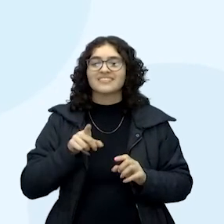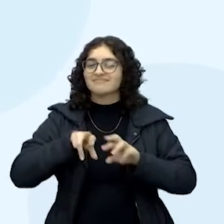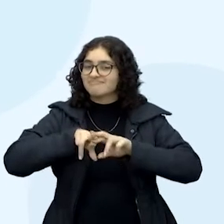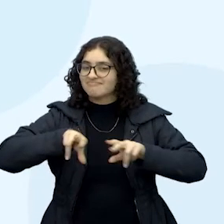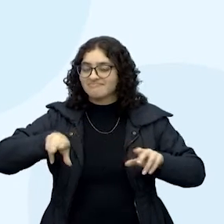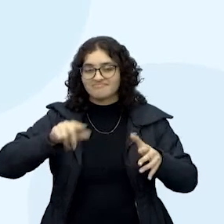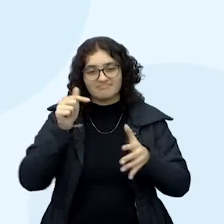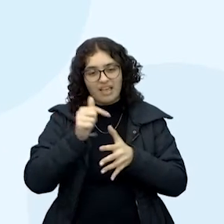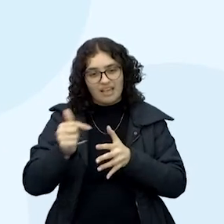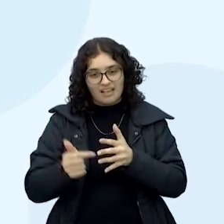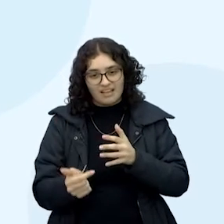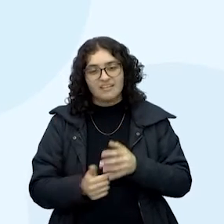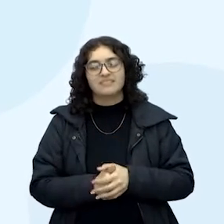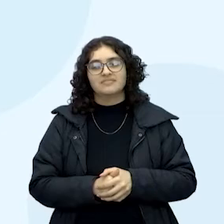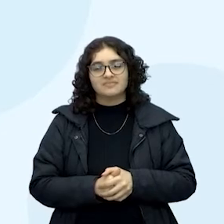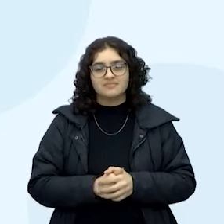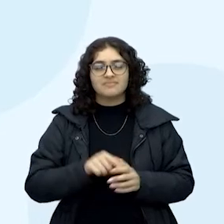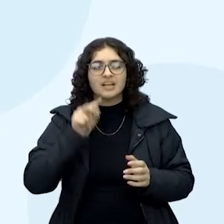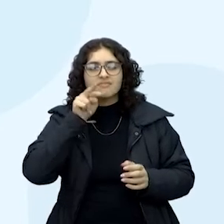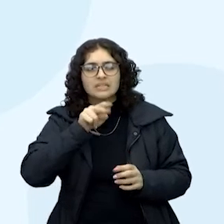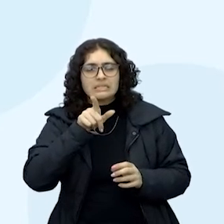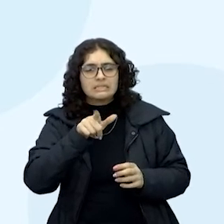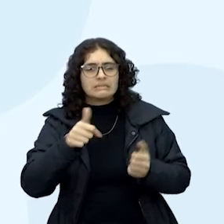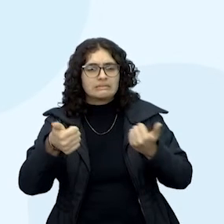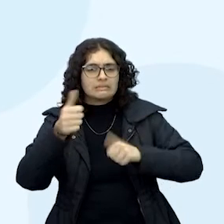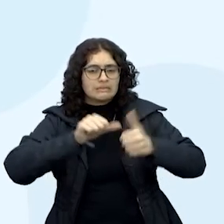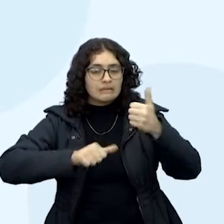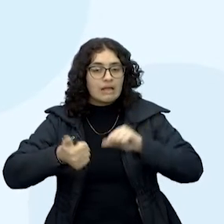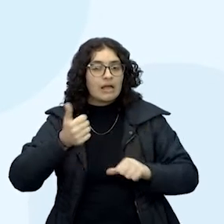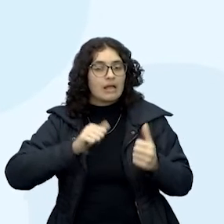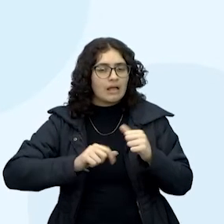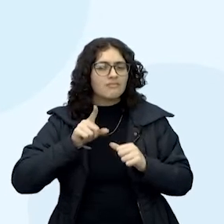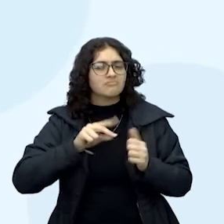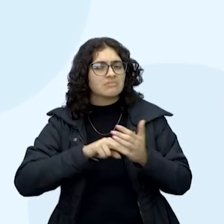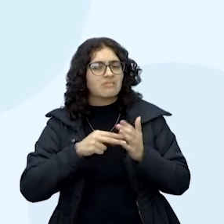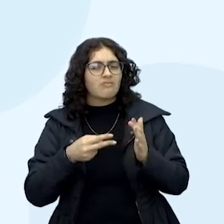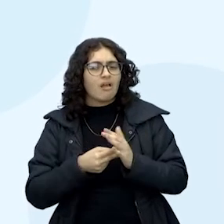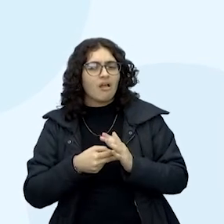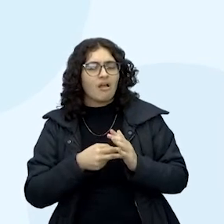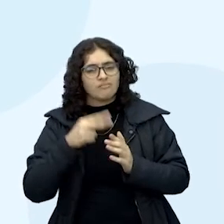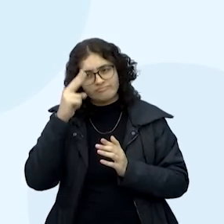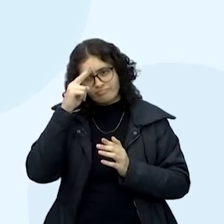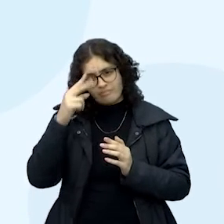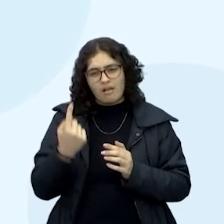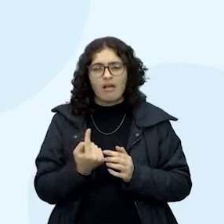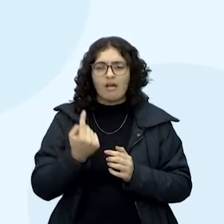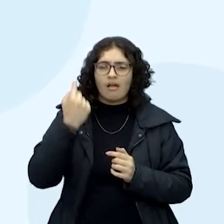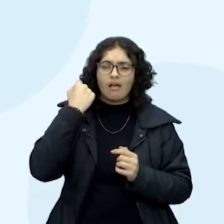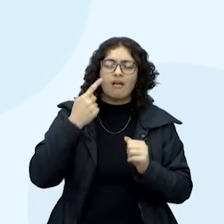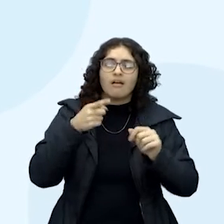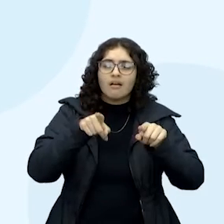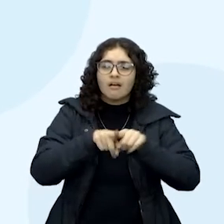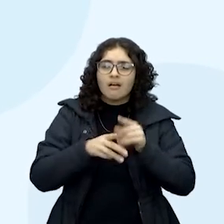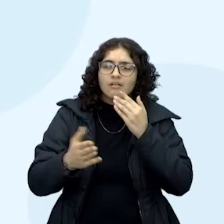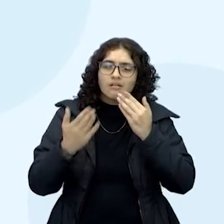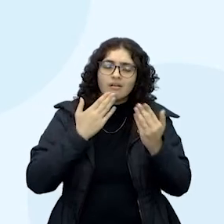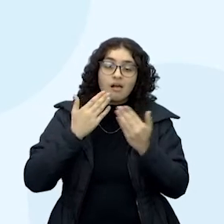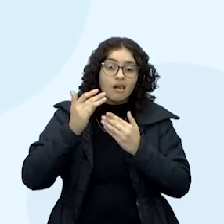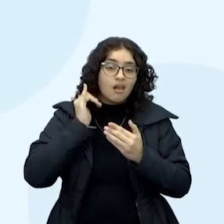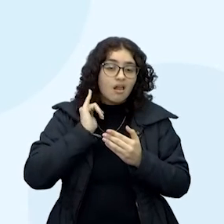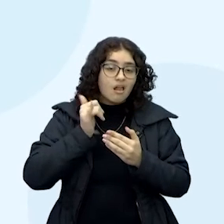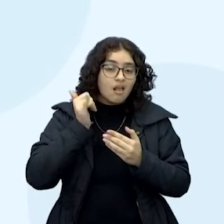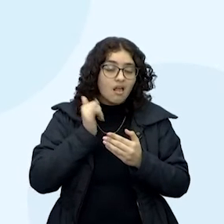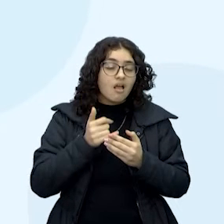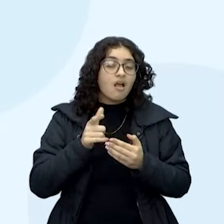entre outras, avaliando criticamente o seu significado histórico e comparando-as a narrativas